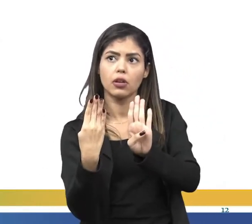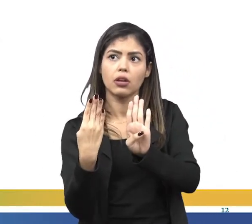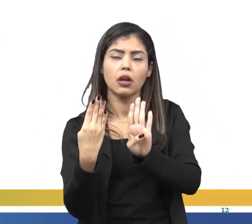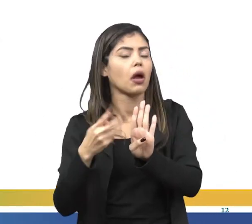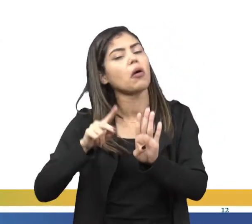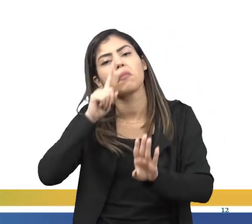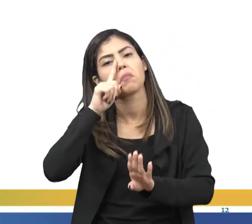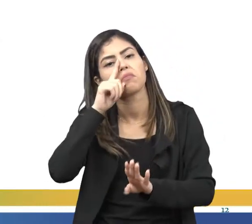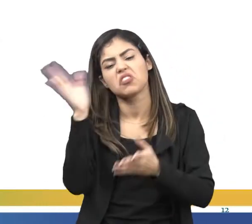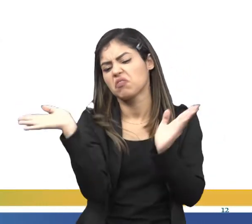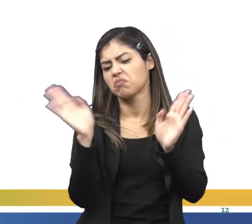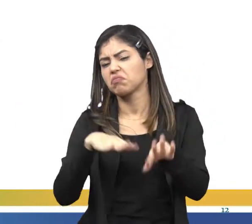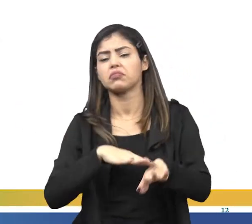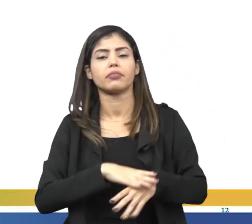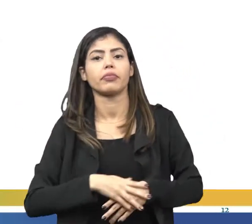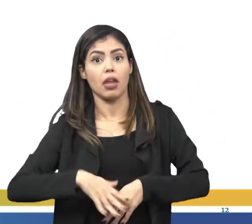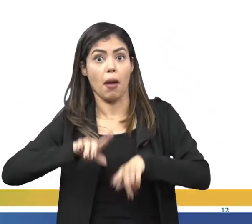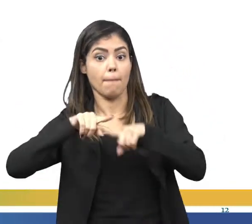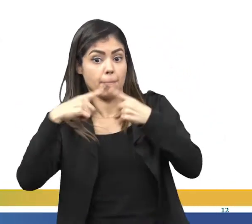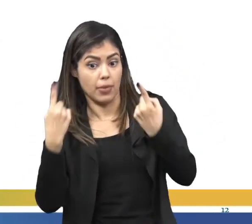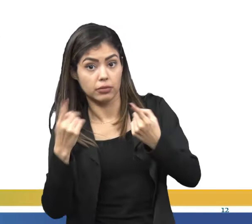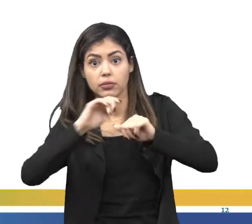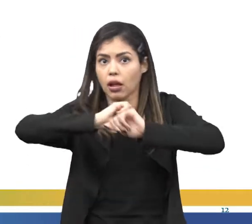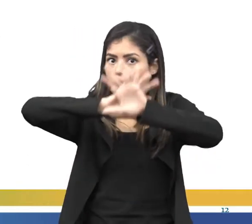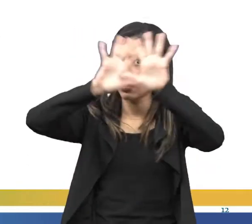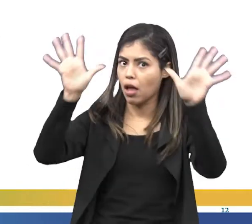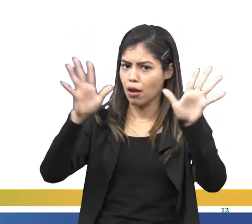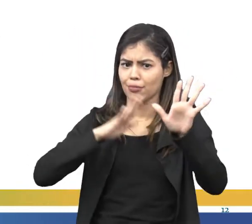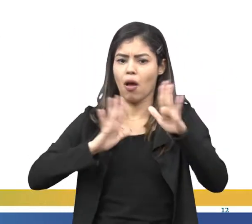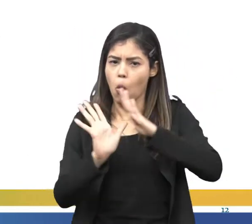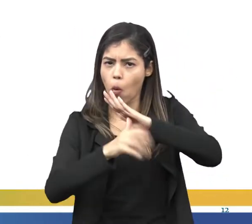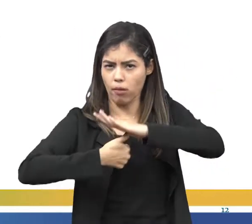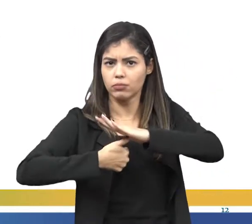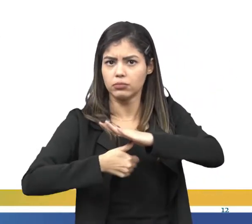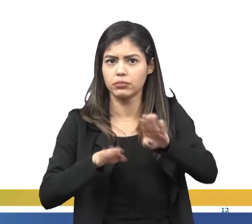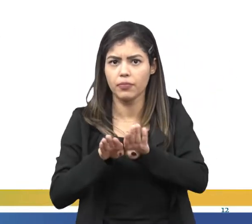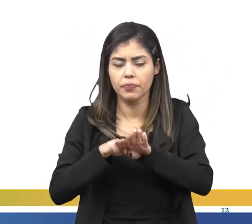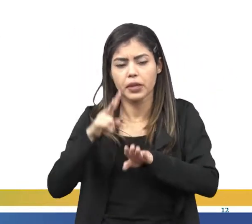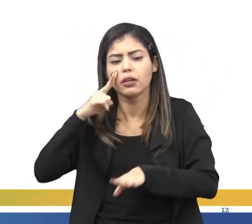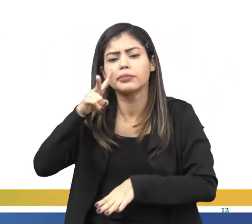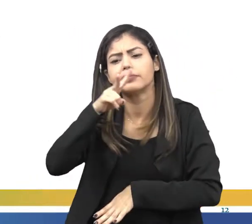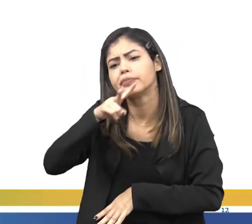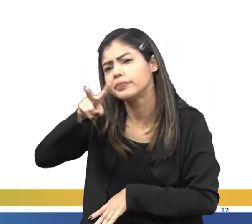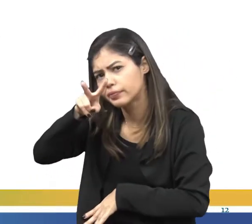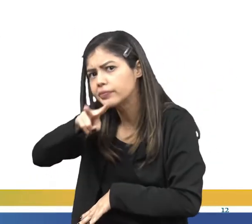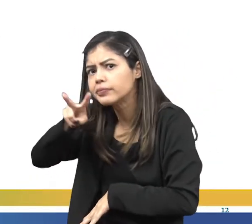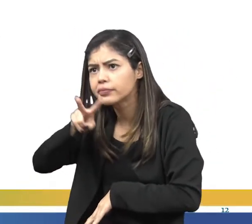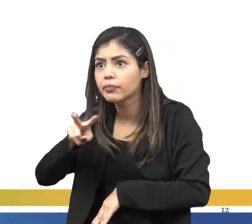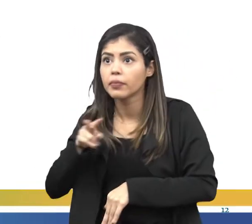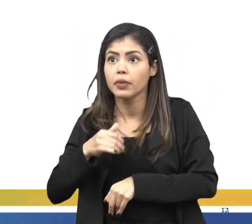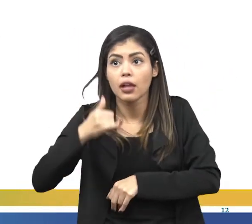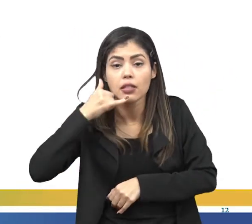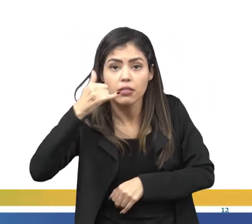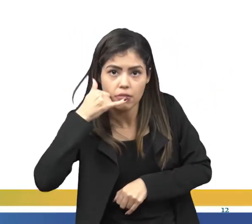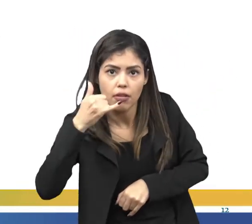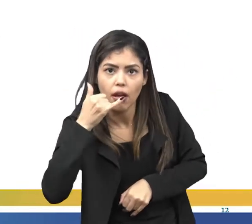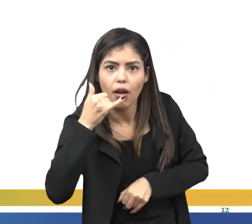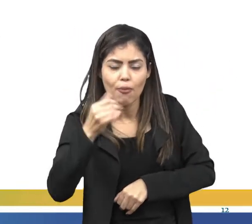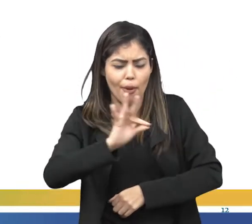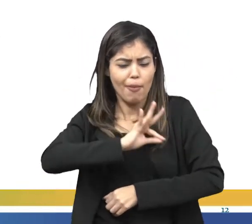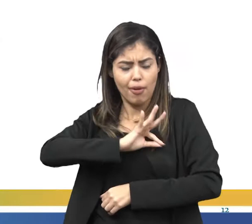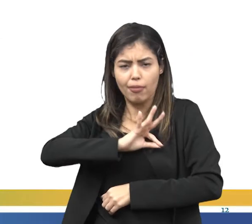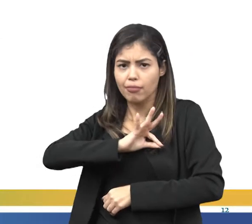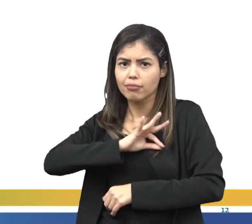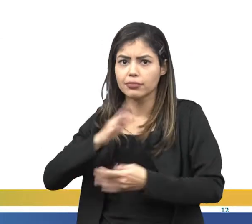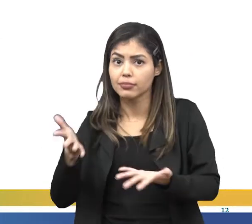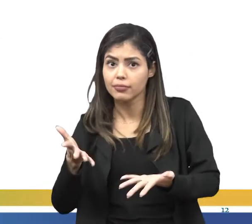muito preocupado, mas era claro que eu não ia deixar um ladrão ali espiando tranquilamente. Liguei baixinho para a